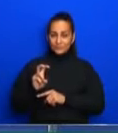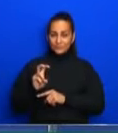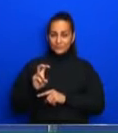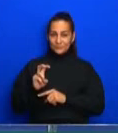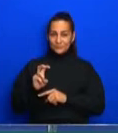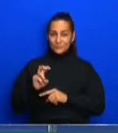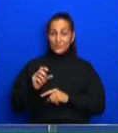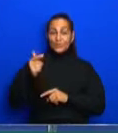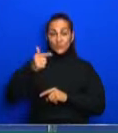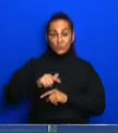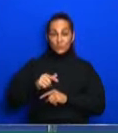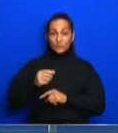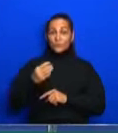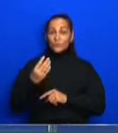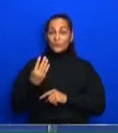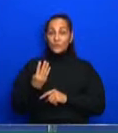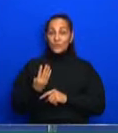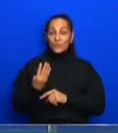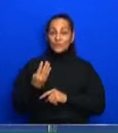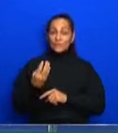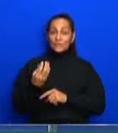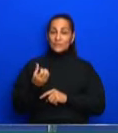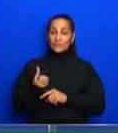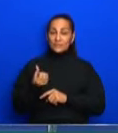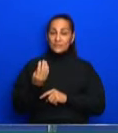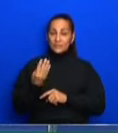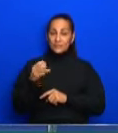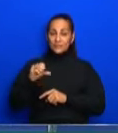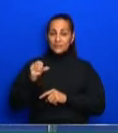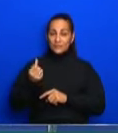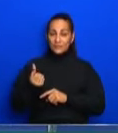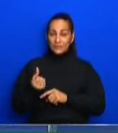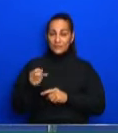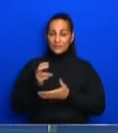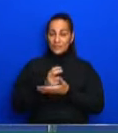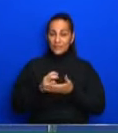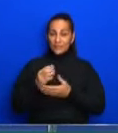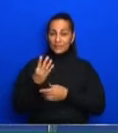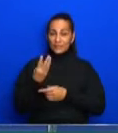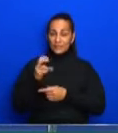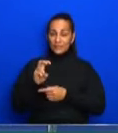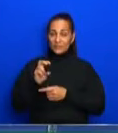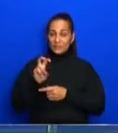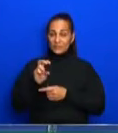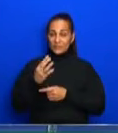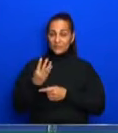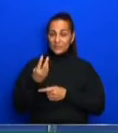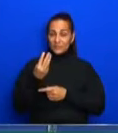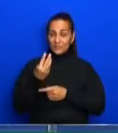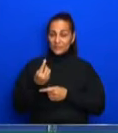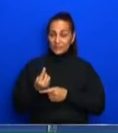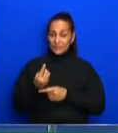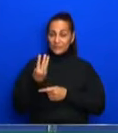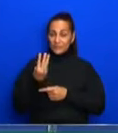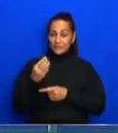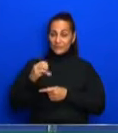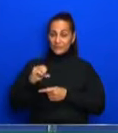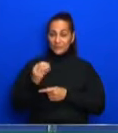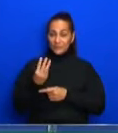6.496 da quina. 45, 54, 31, 39